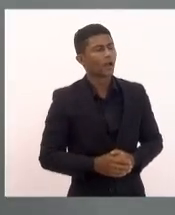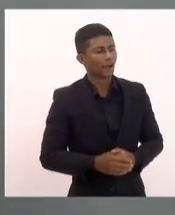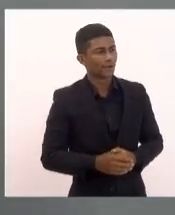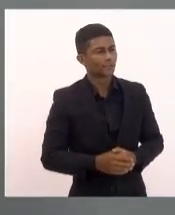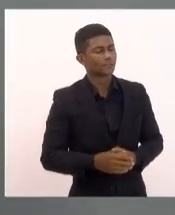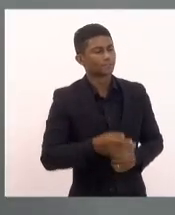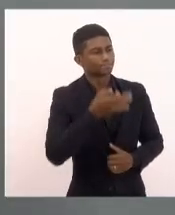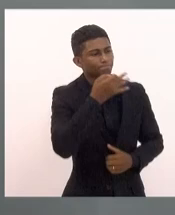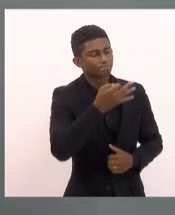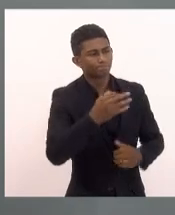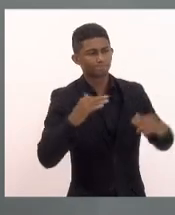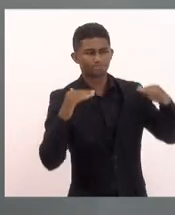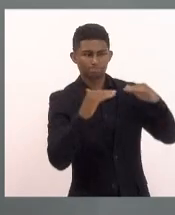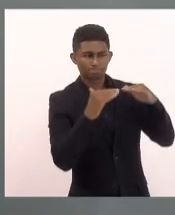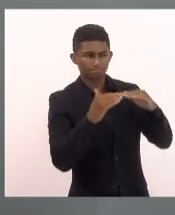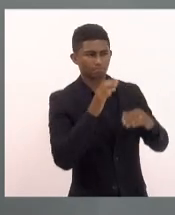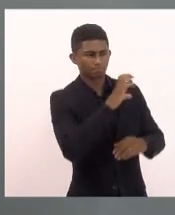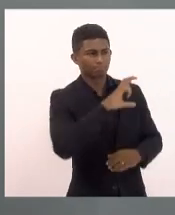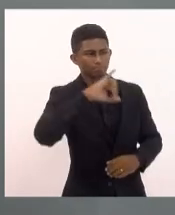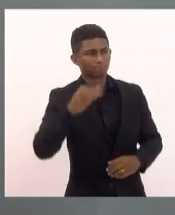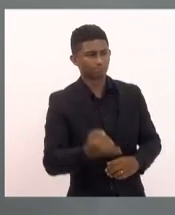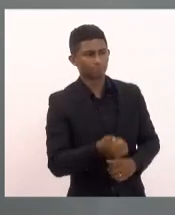favorável, acompanhando a CCJ.